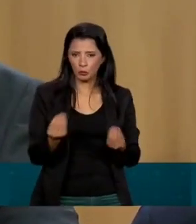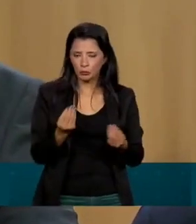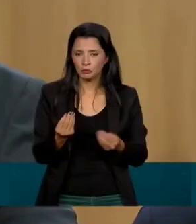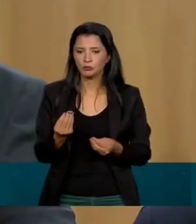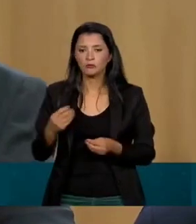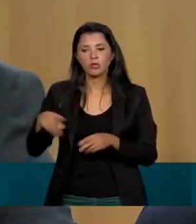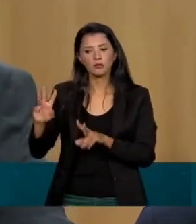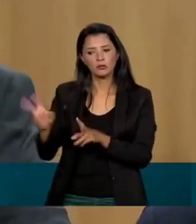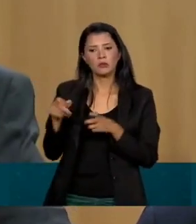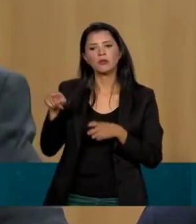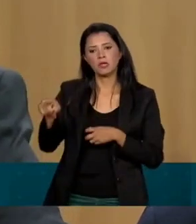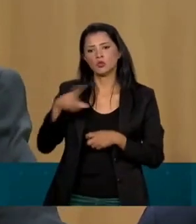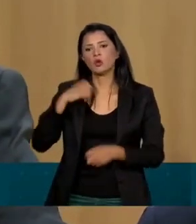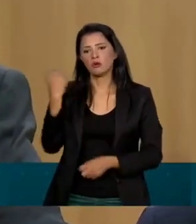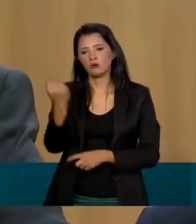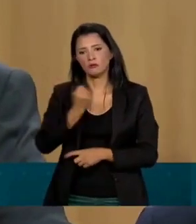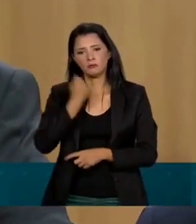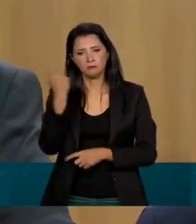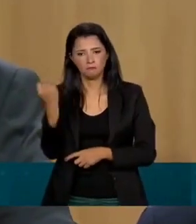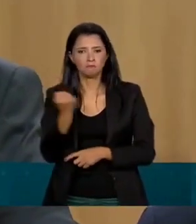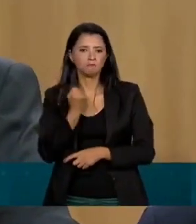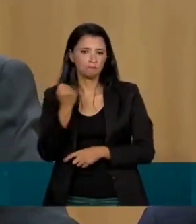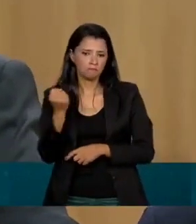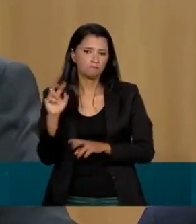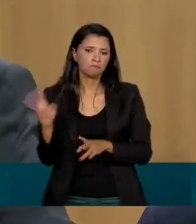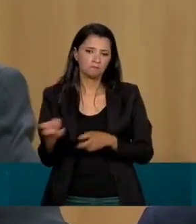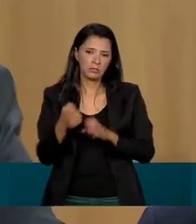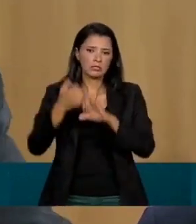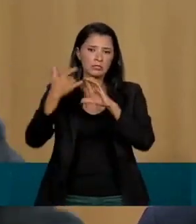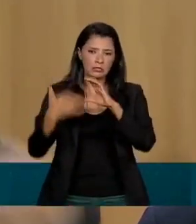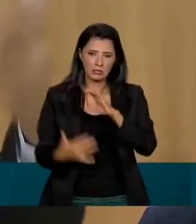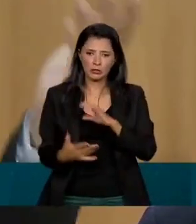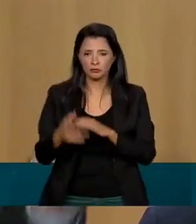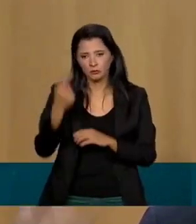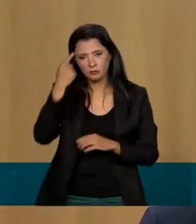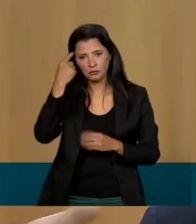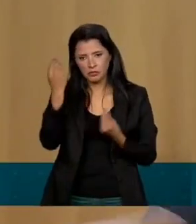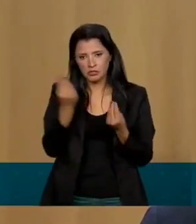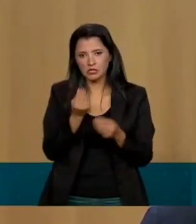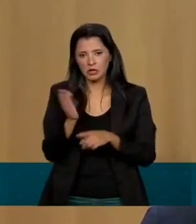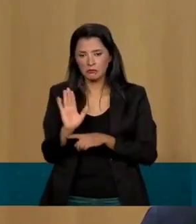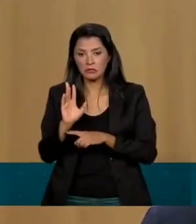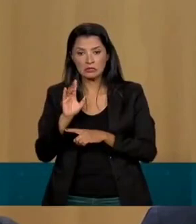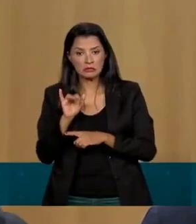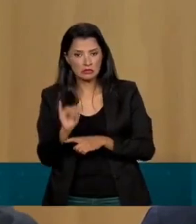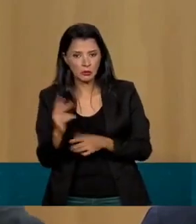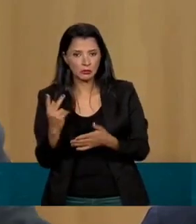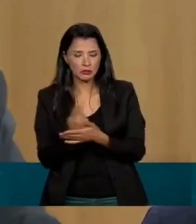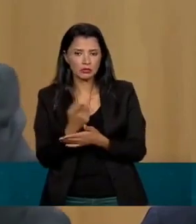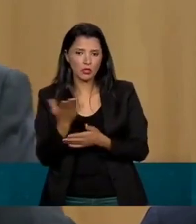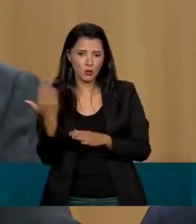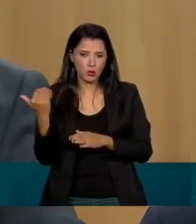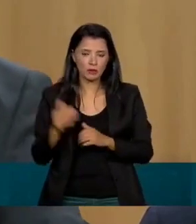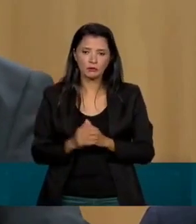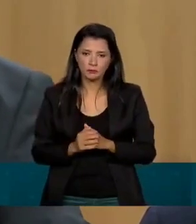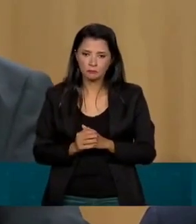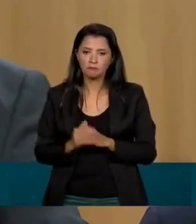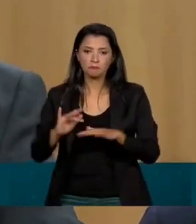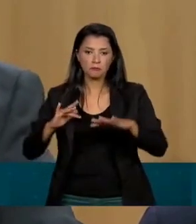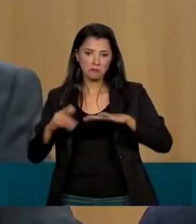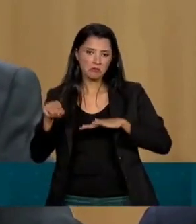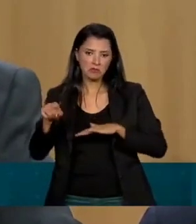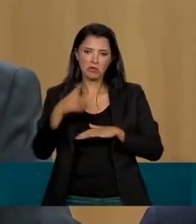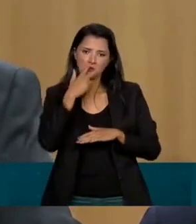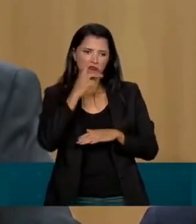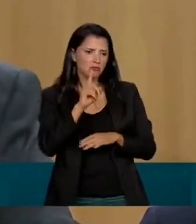Nós consideramos isso muito grave. Vamos imaginar, caso que aconteceu, que a plataforma considere